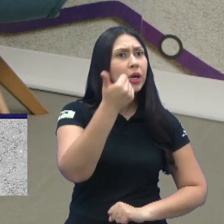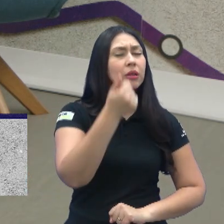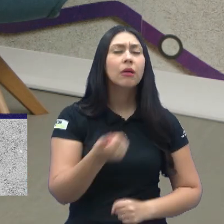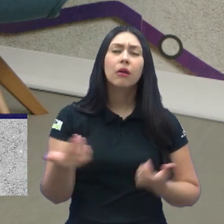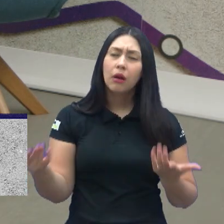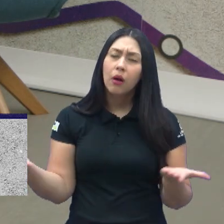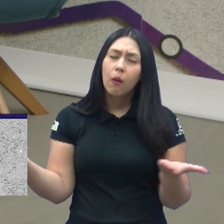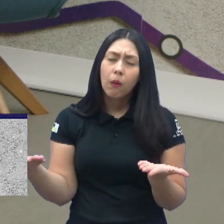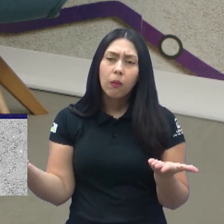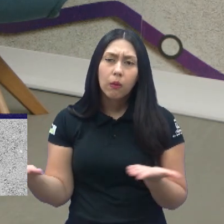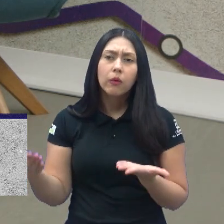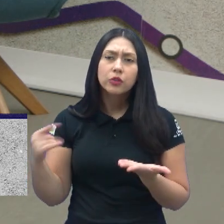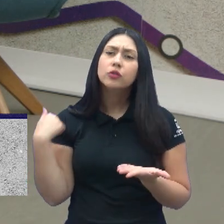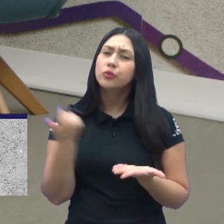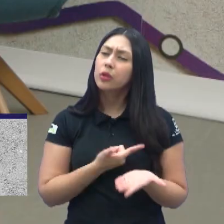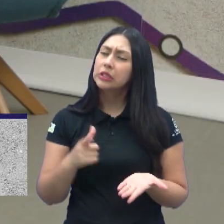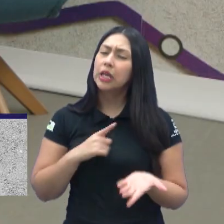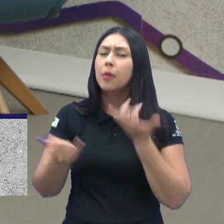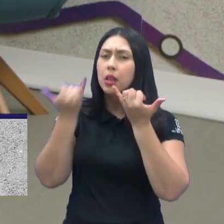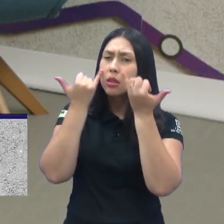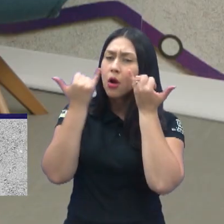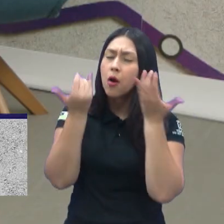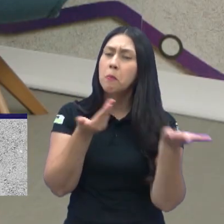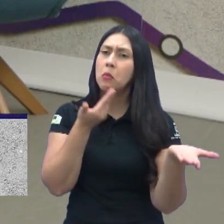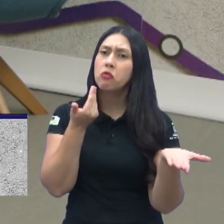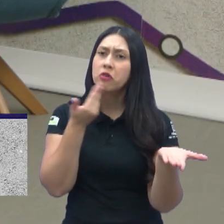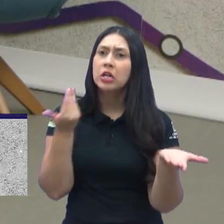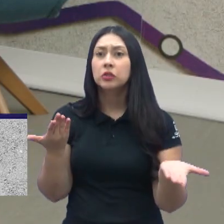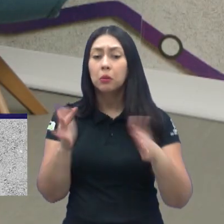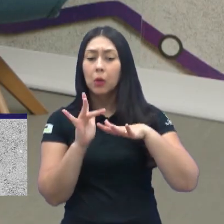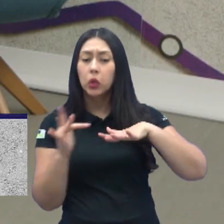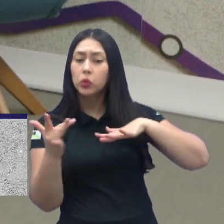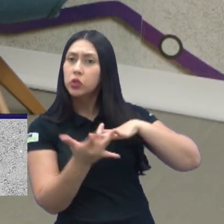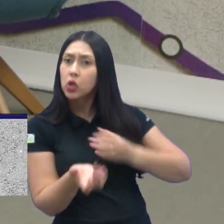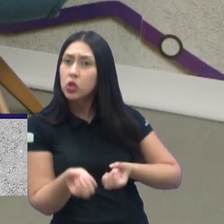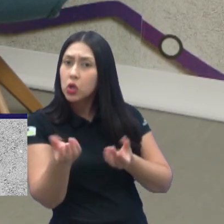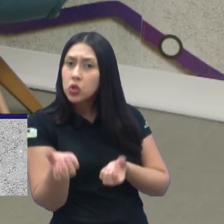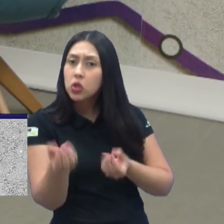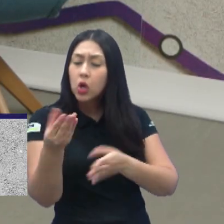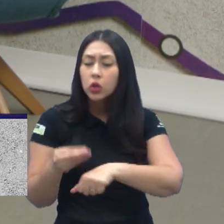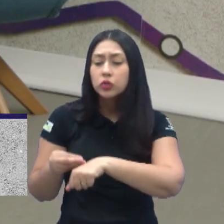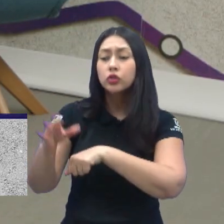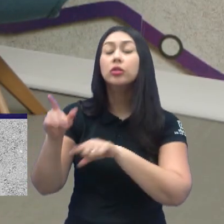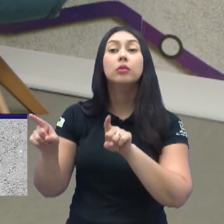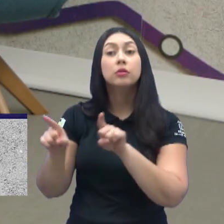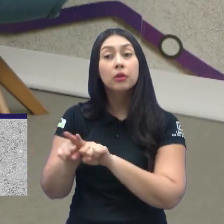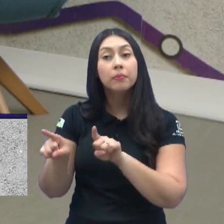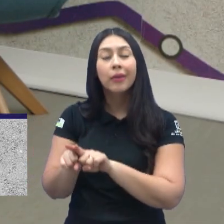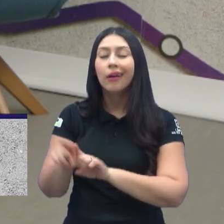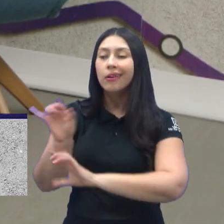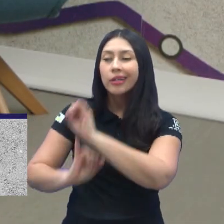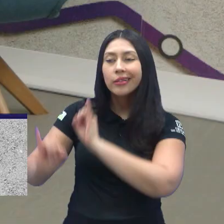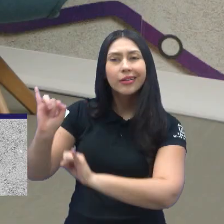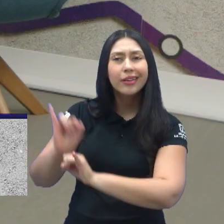dia, Rafa, a gente tem tanta informação, né? A gente tem aí a rede social, que tem muita dica, a gente tem, enfim, a internet